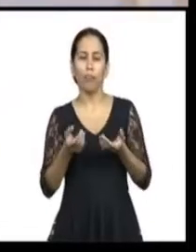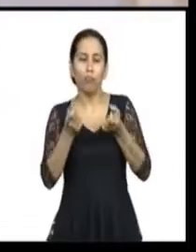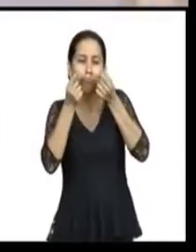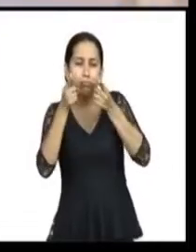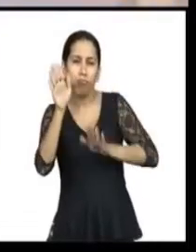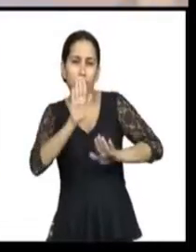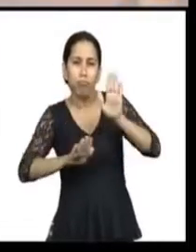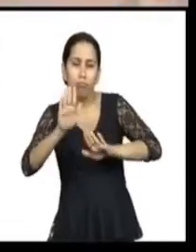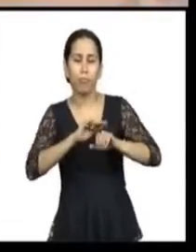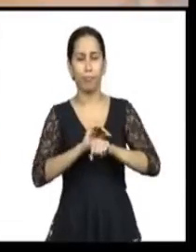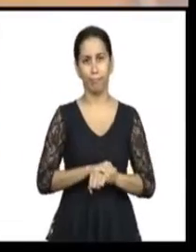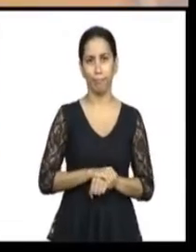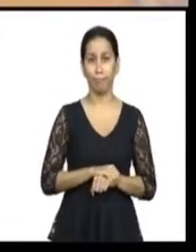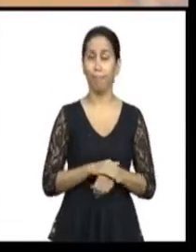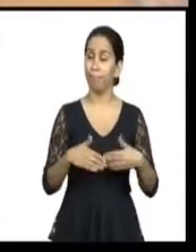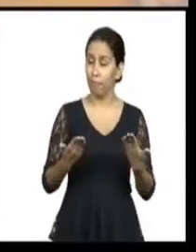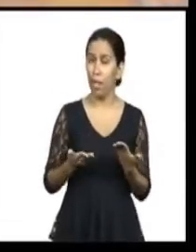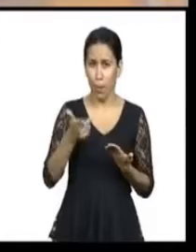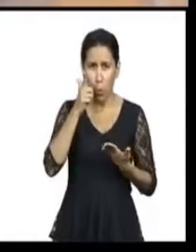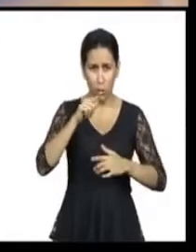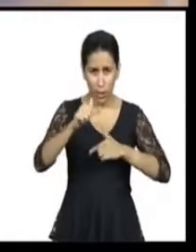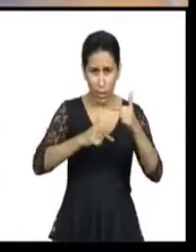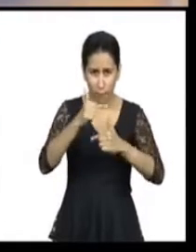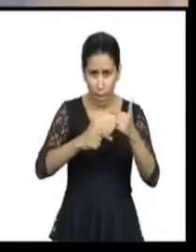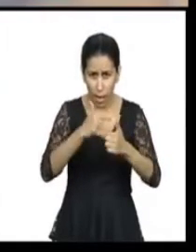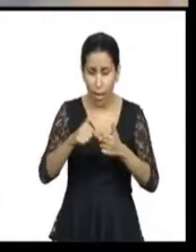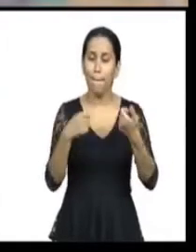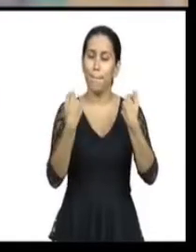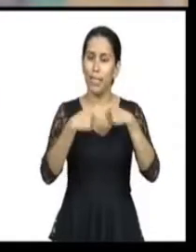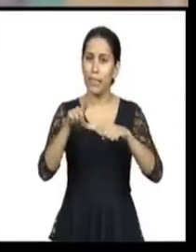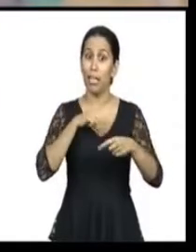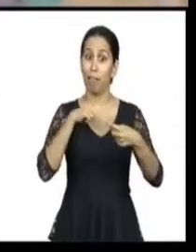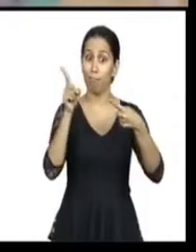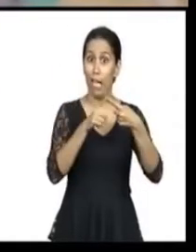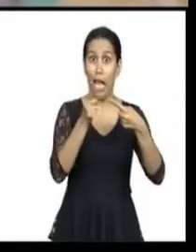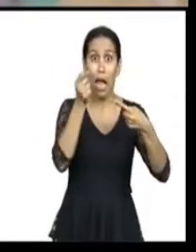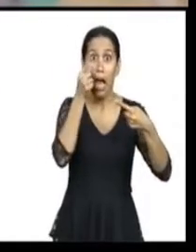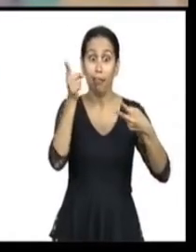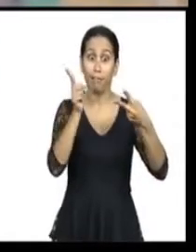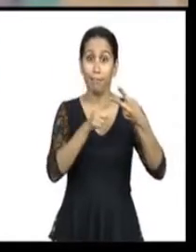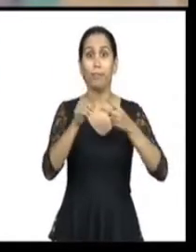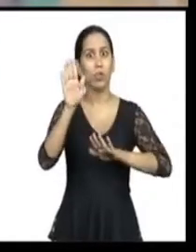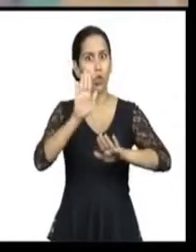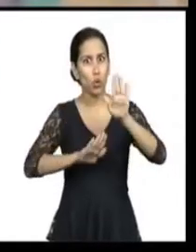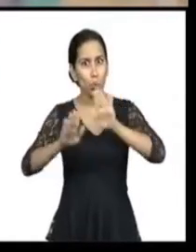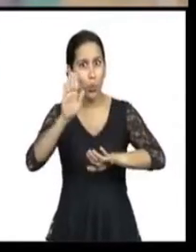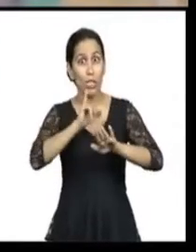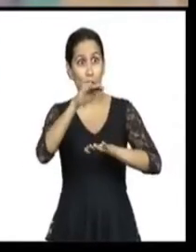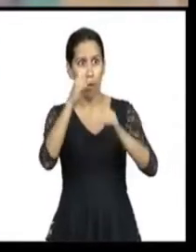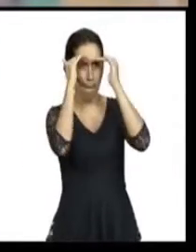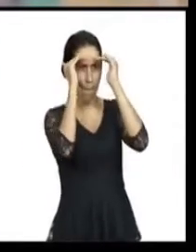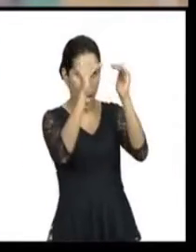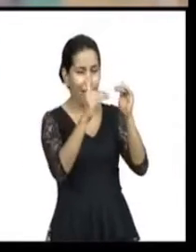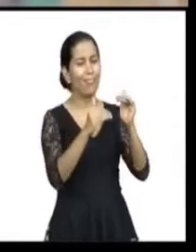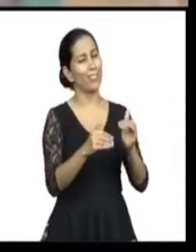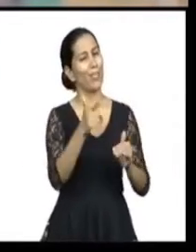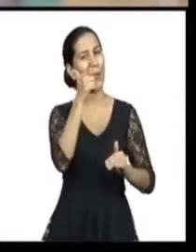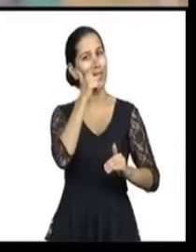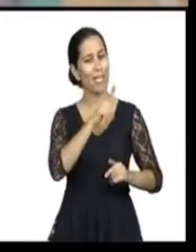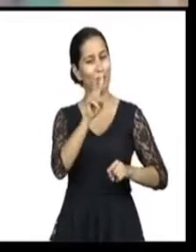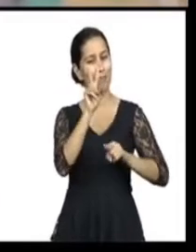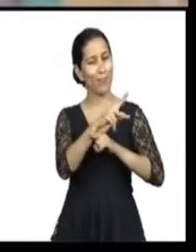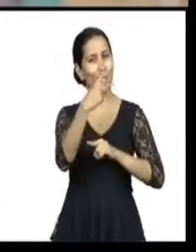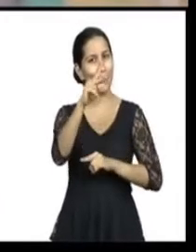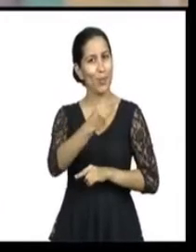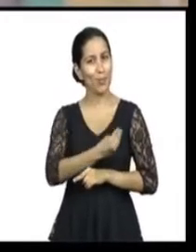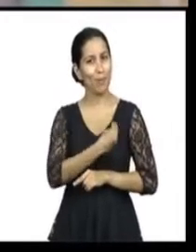numa mina exige atenção e cuidado. Seguindo o que foi aprendido, você irá proteger a sua vida e a dos que circulam por aqui.